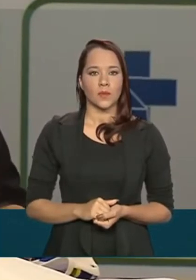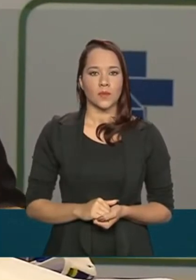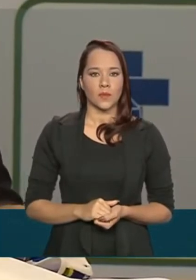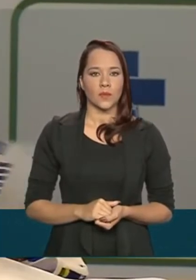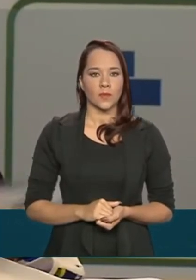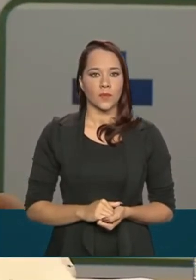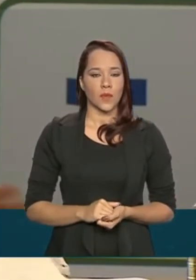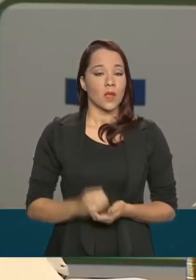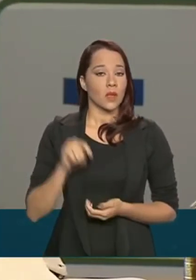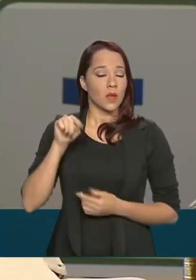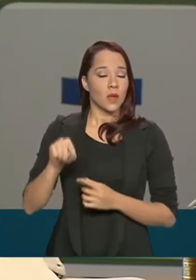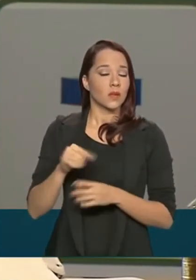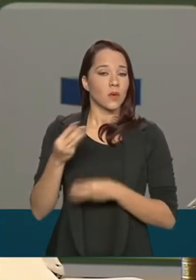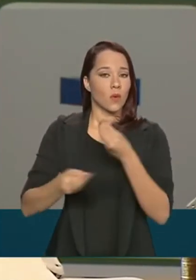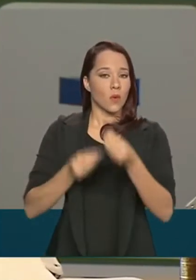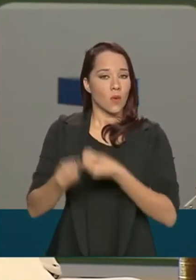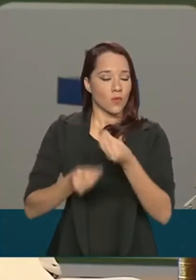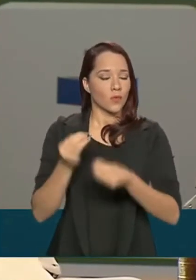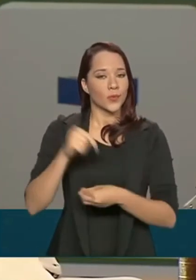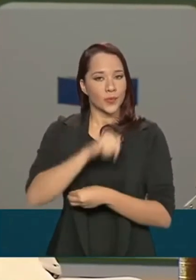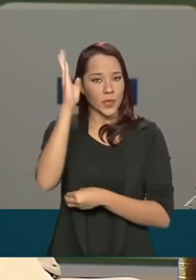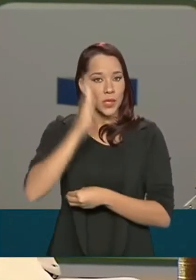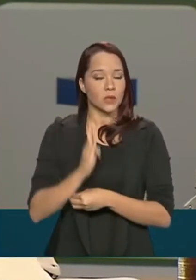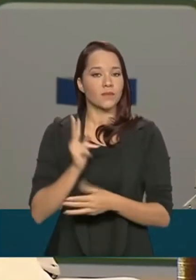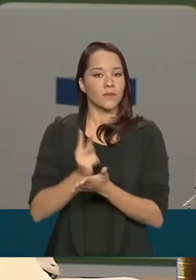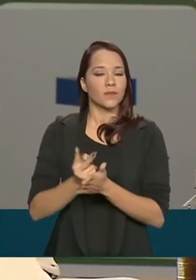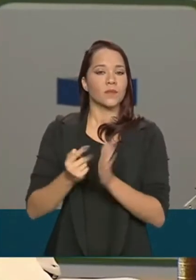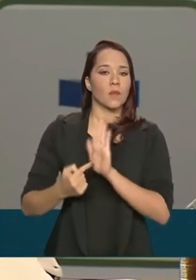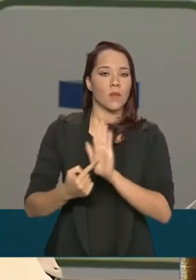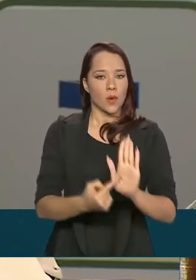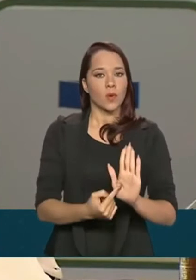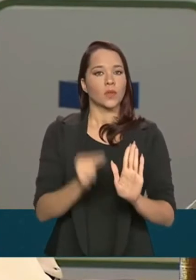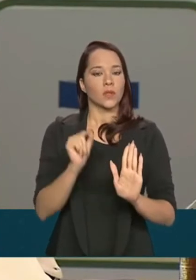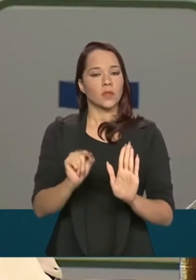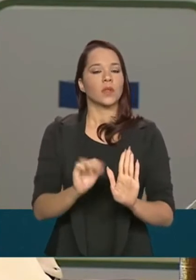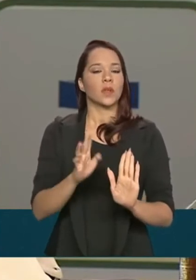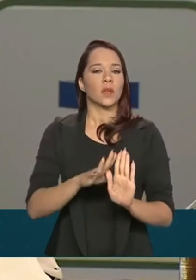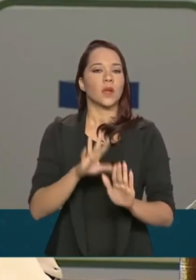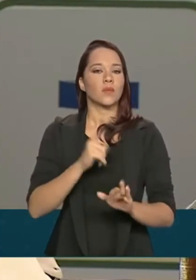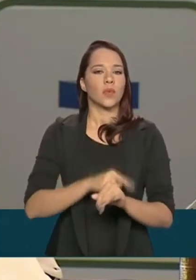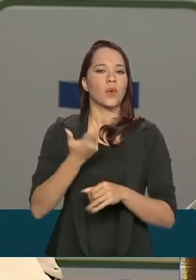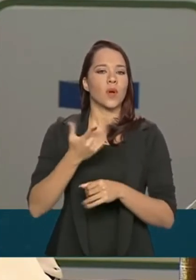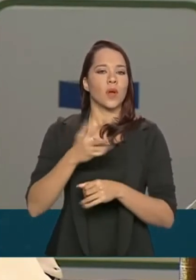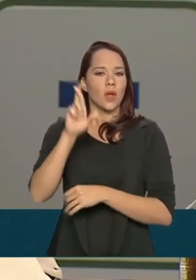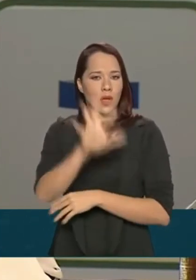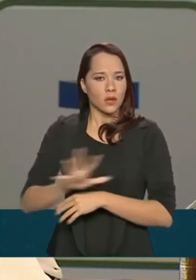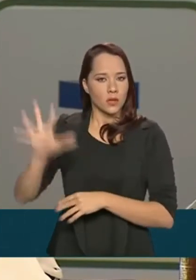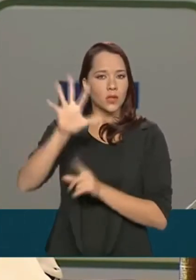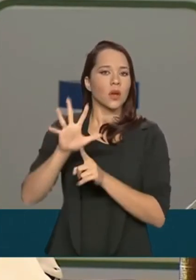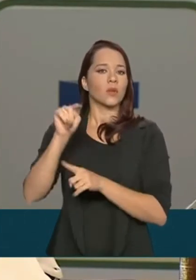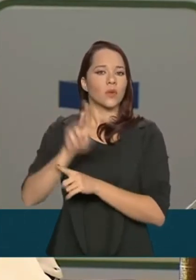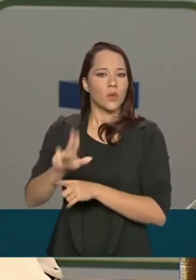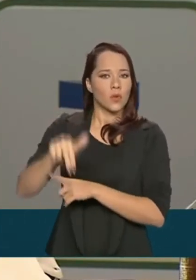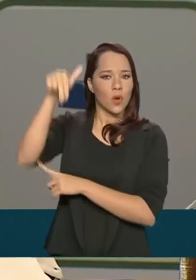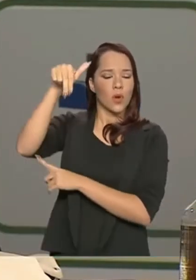Essa é a situação do país, agora que a gente sempre traz em termos de por macro-região, com a região